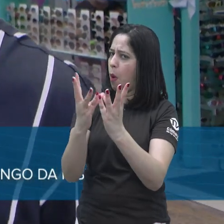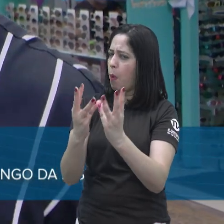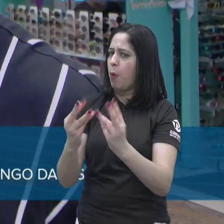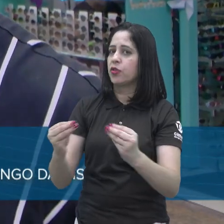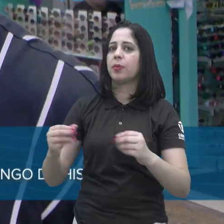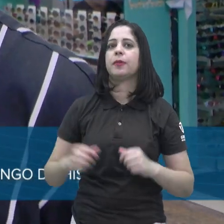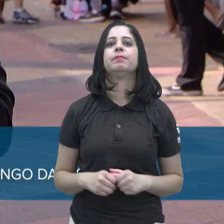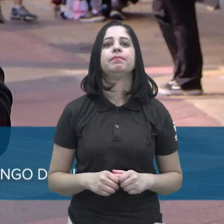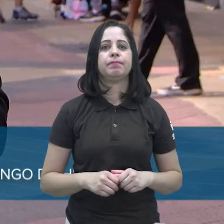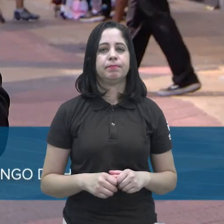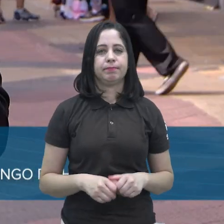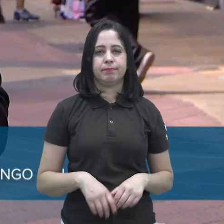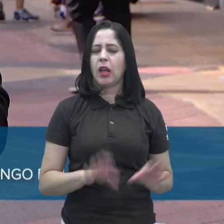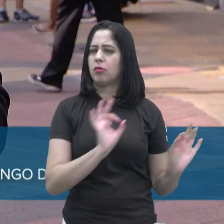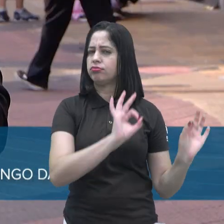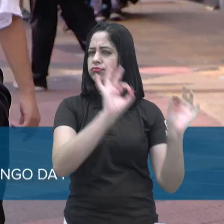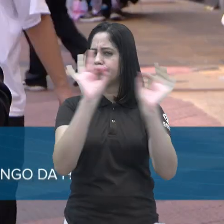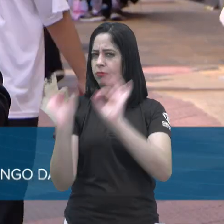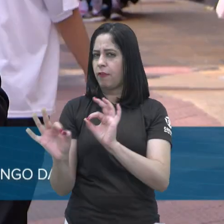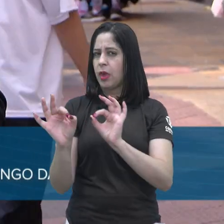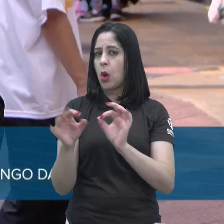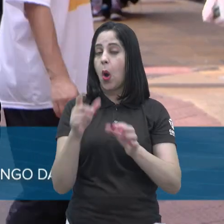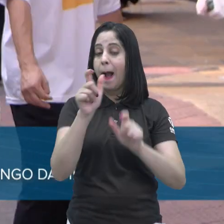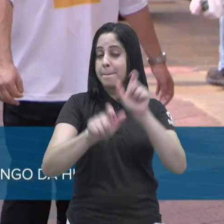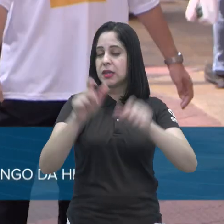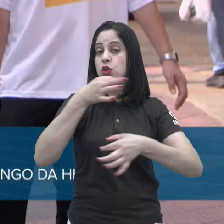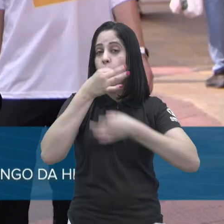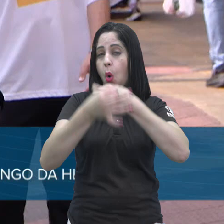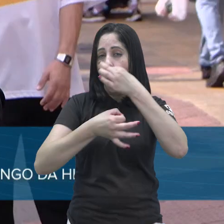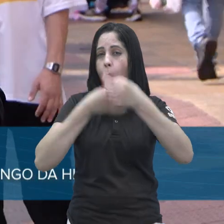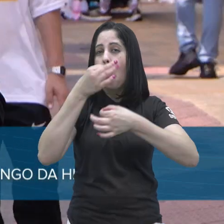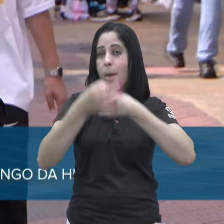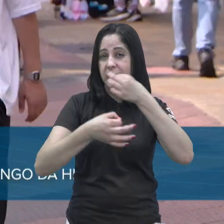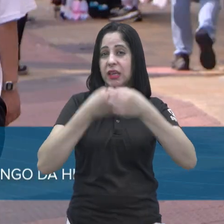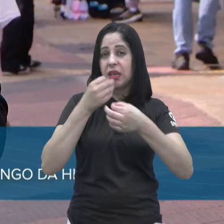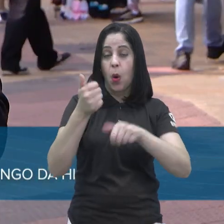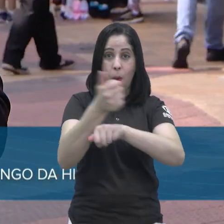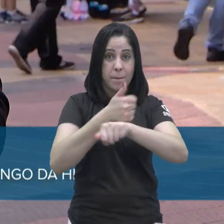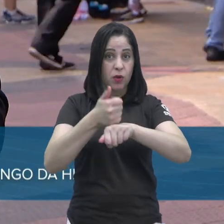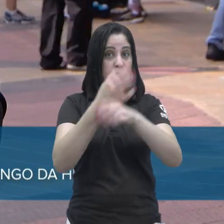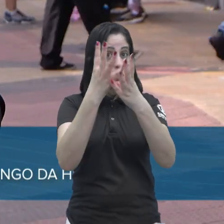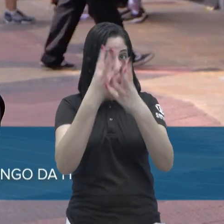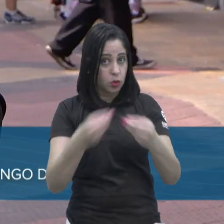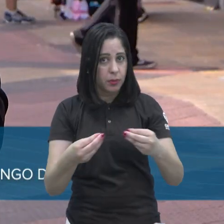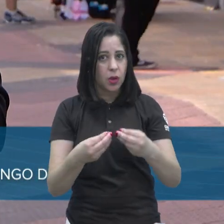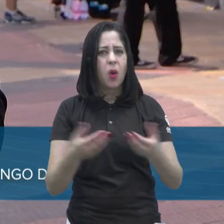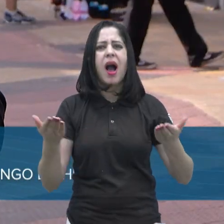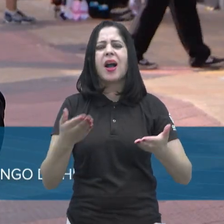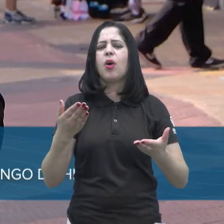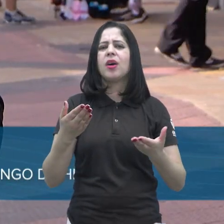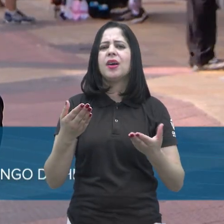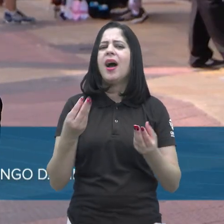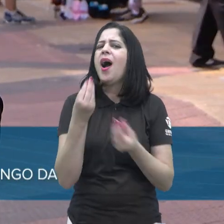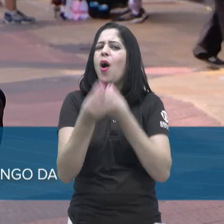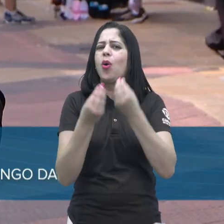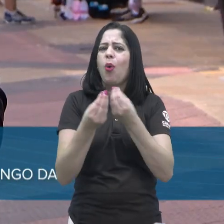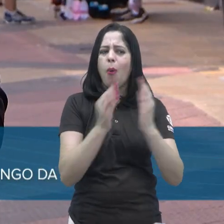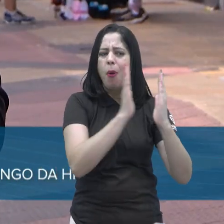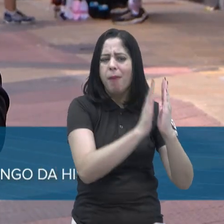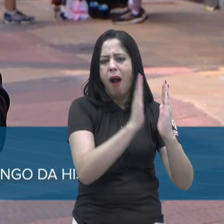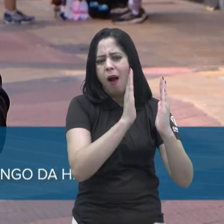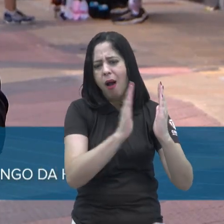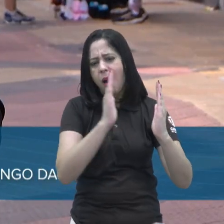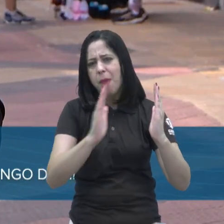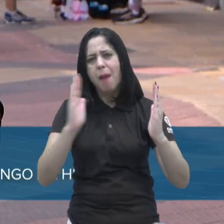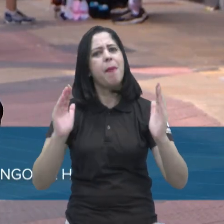assumindo com o tempo, né? Agora que a gente já conferiu a opinião da população sobre essas profissões que deixaram de existir, vamos entender como é que aconteceu